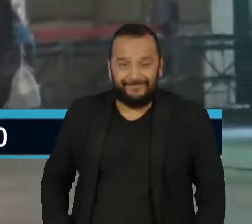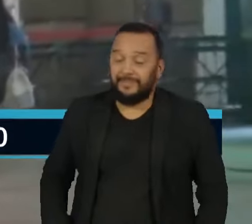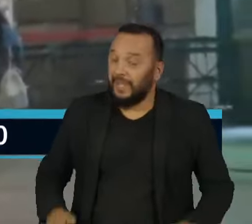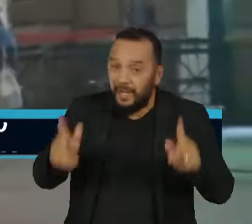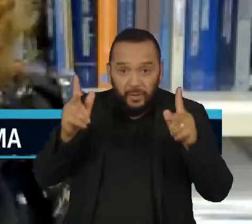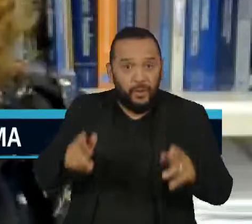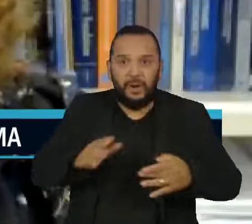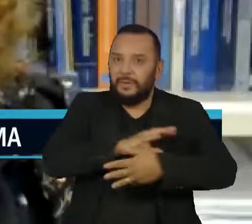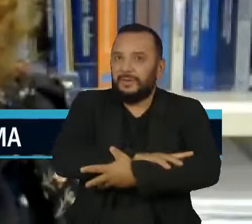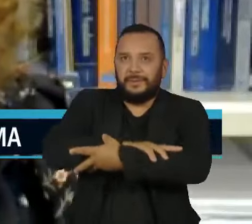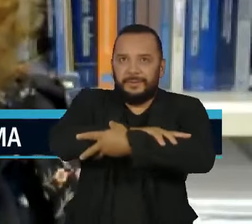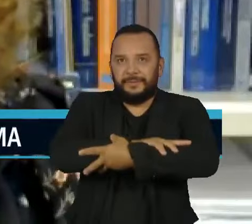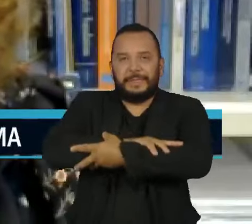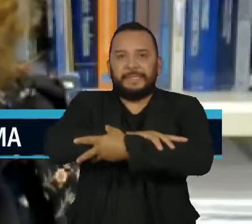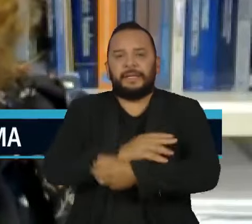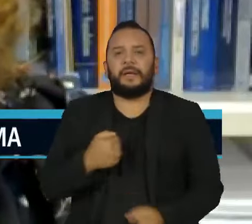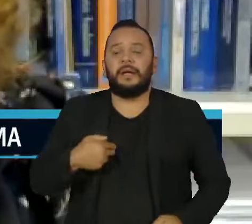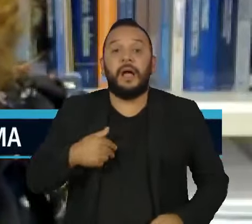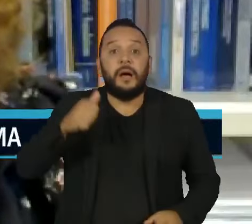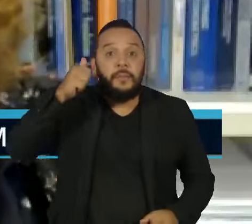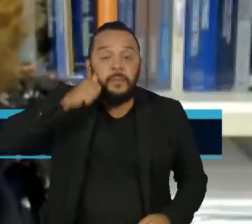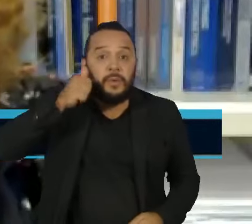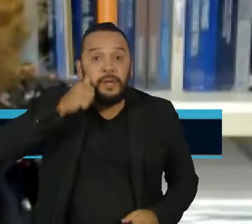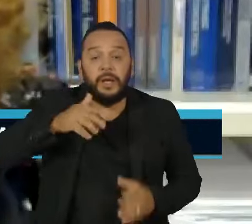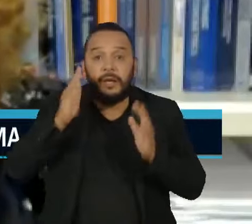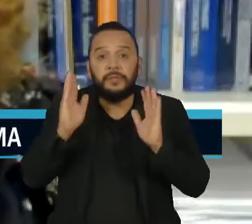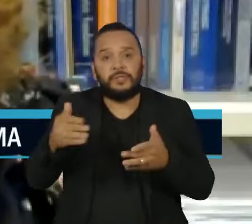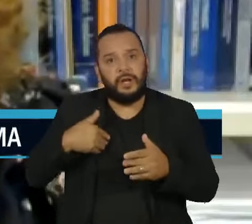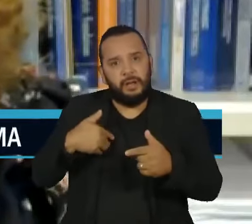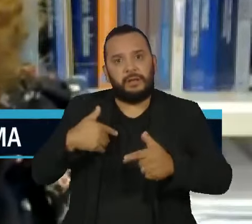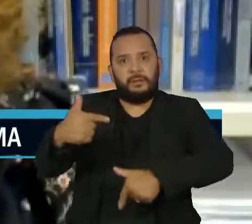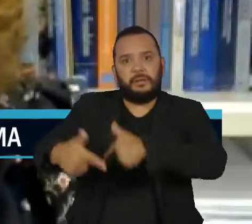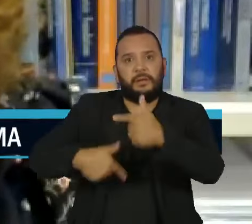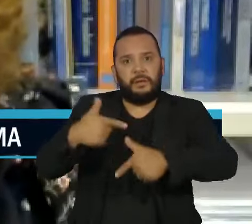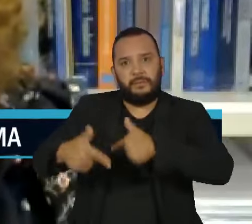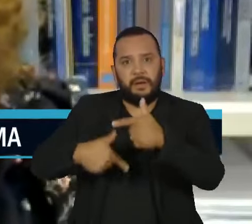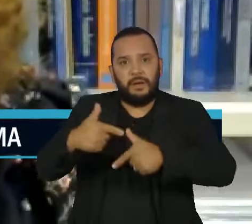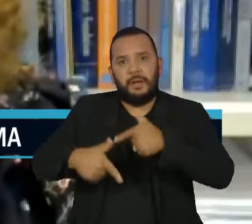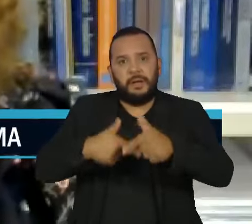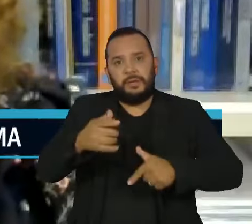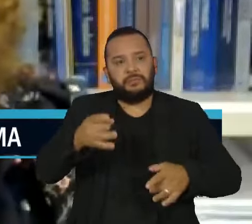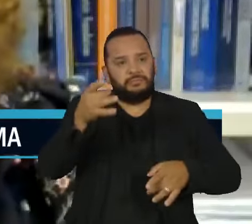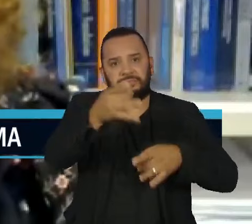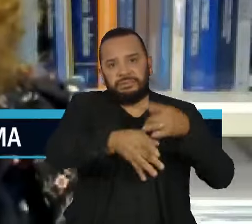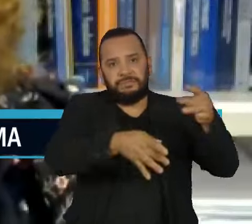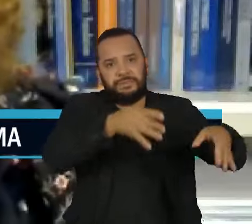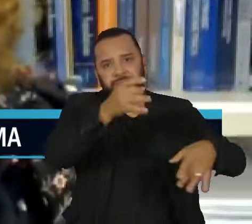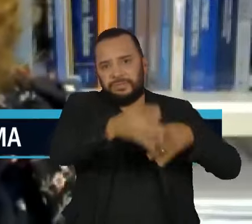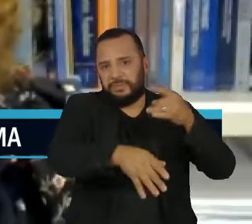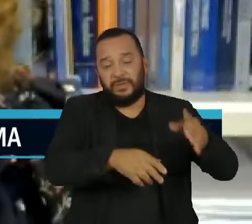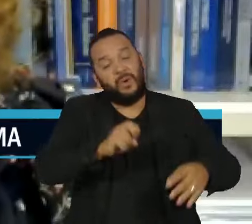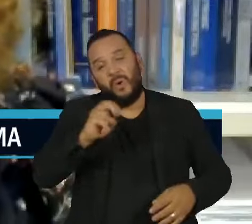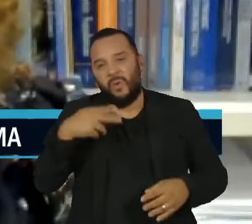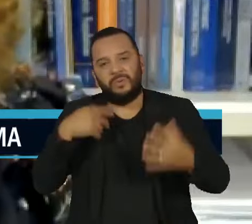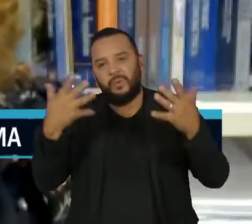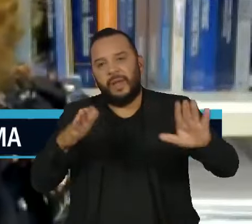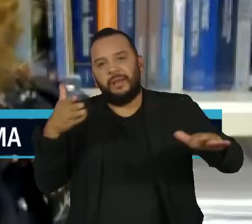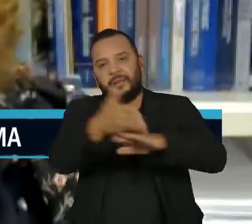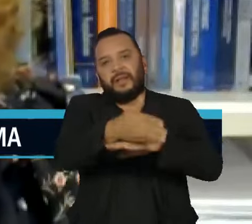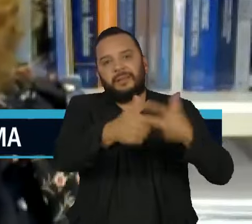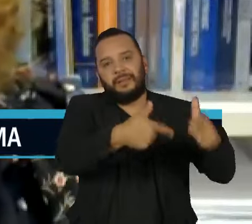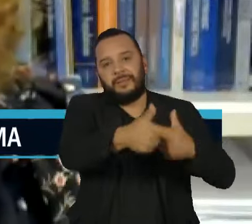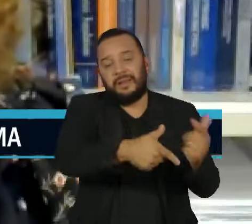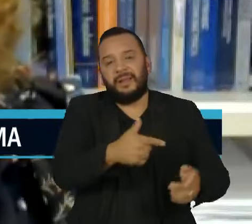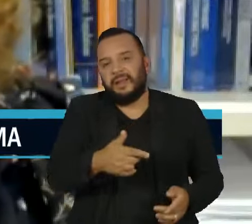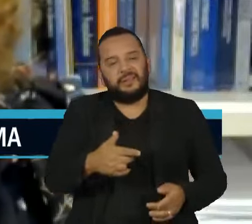União Europeia. A desistência das mulheres, né, de permanecer ou até de entrar no mercado de trabalho tem